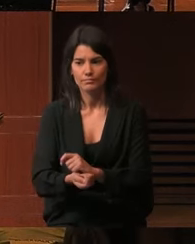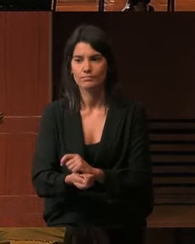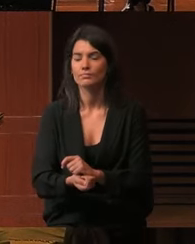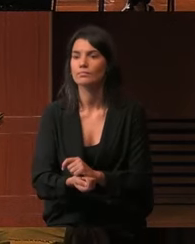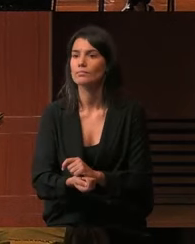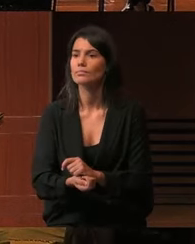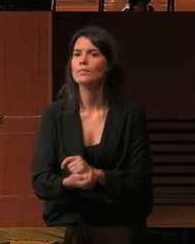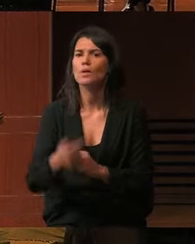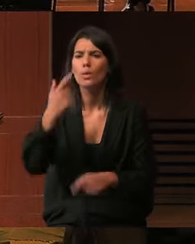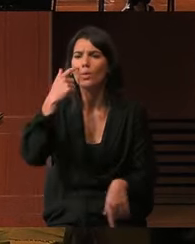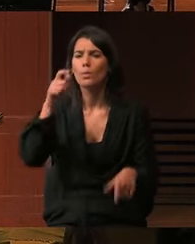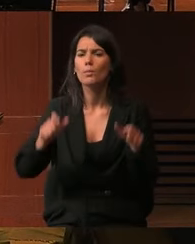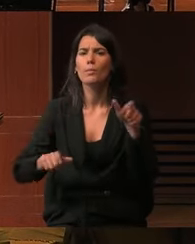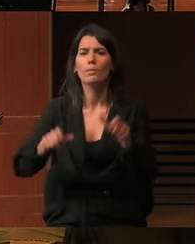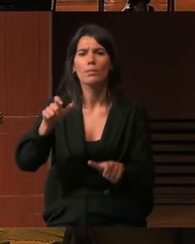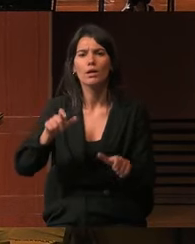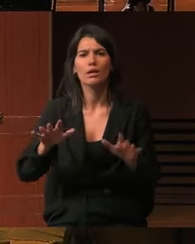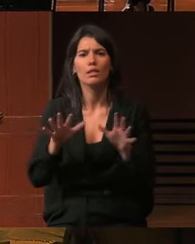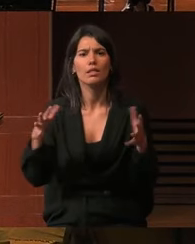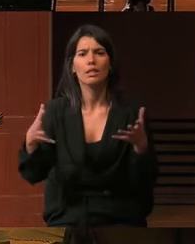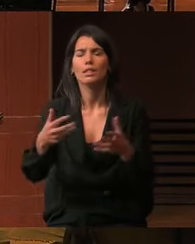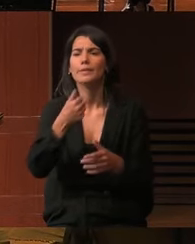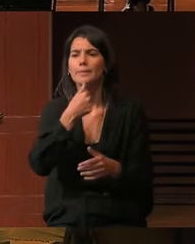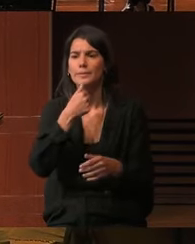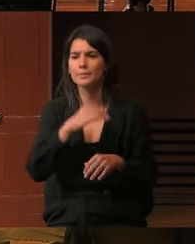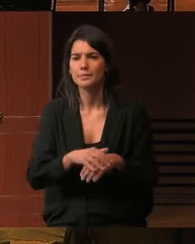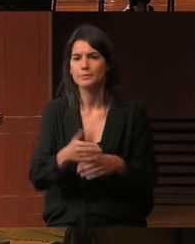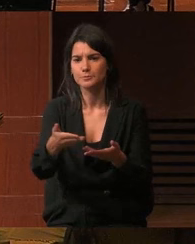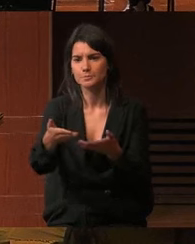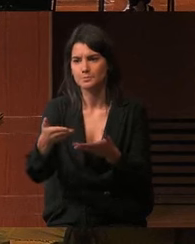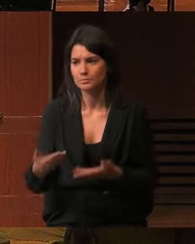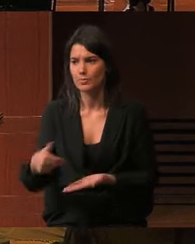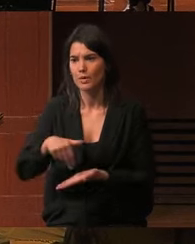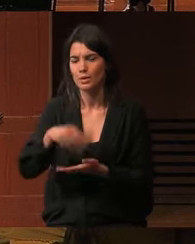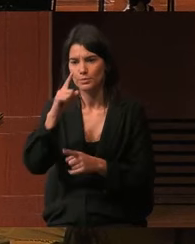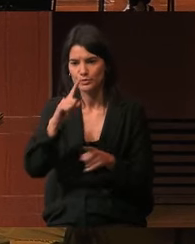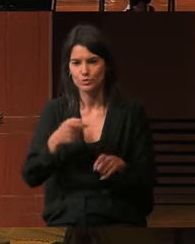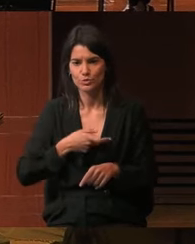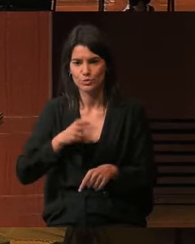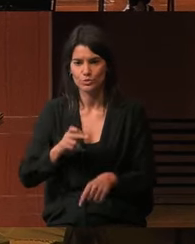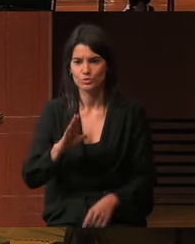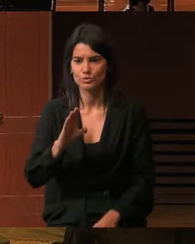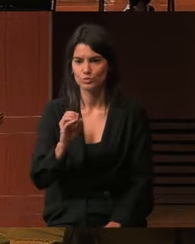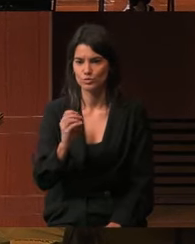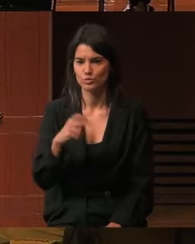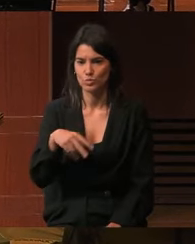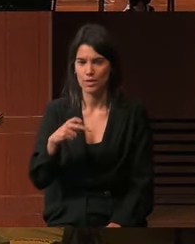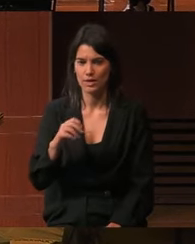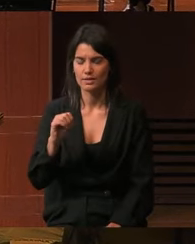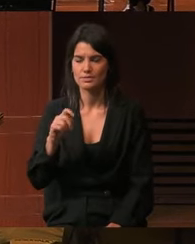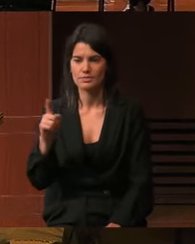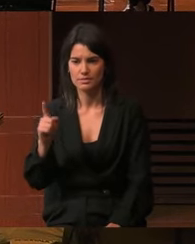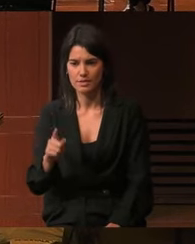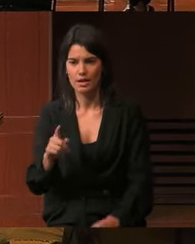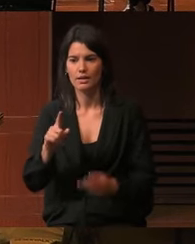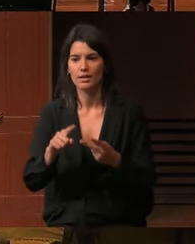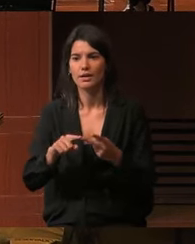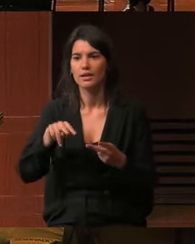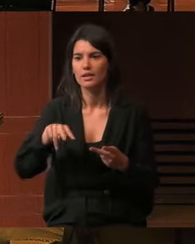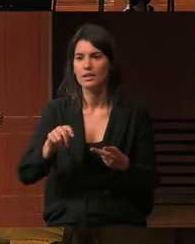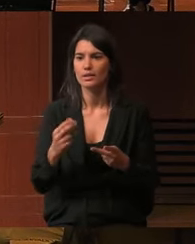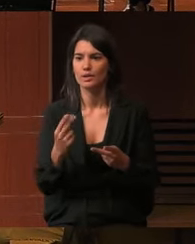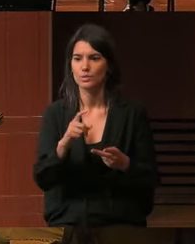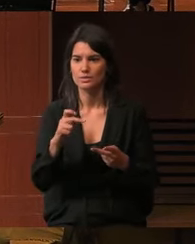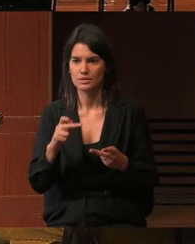para a humanidade? Pedimos que subam ao palco os professores doutores Joana Gonçalves de Sá, Neuza